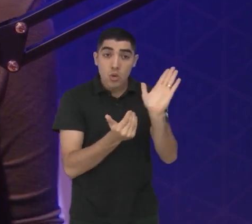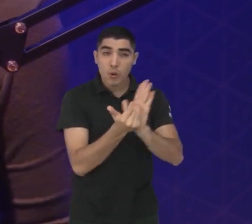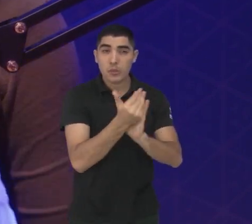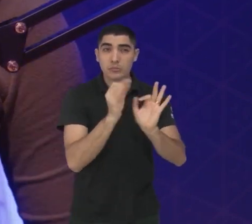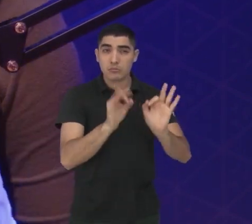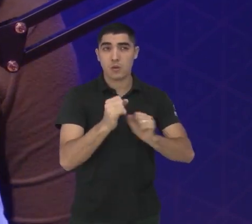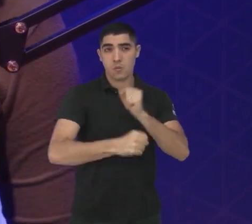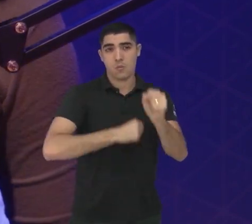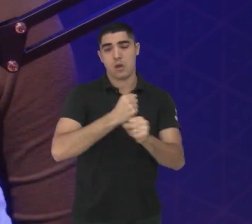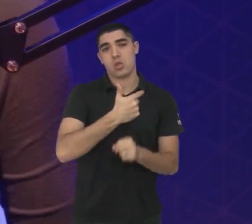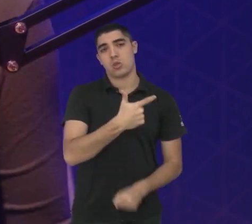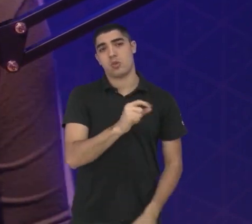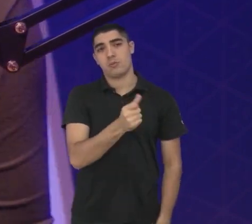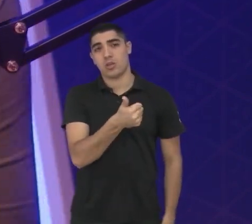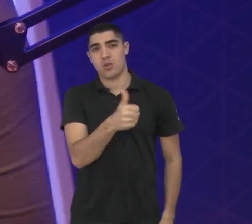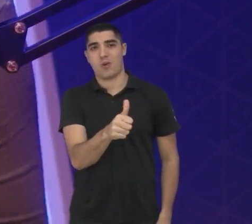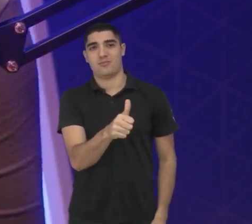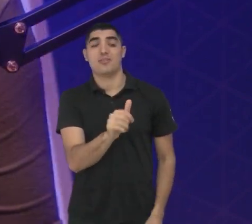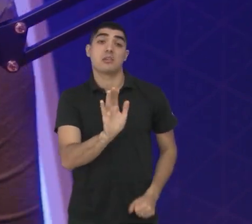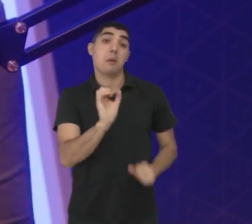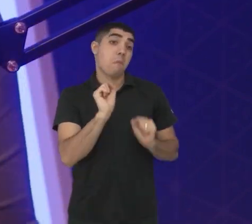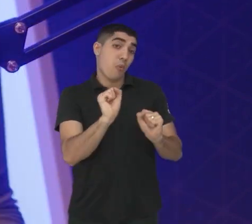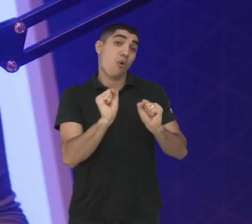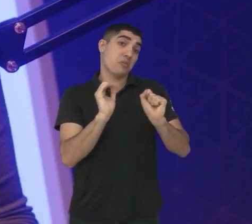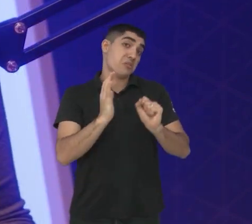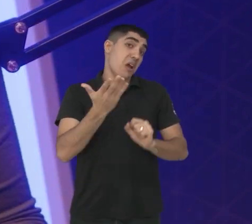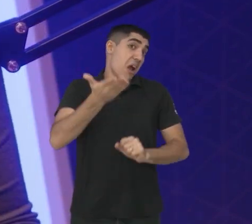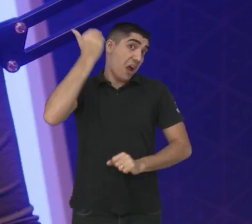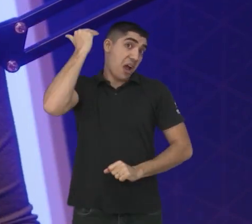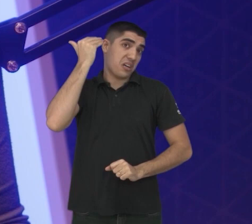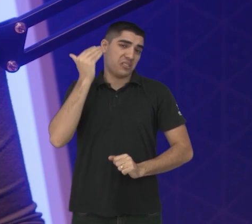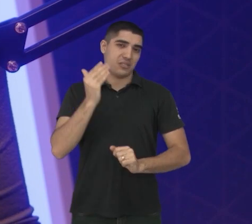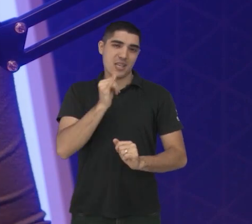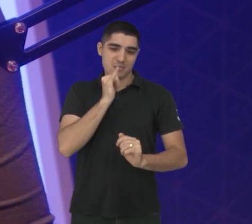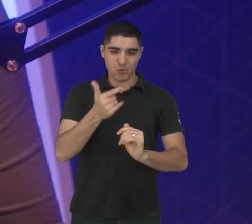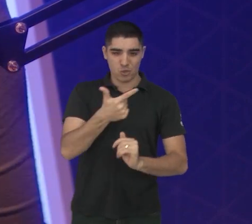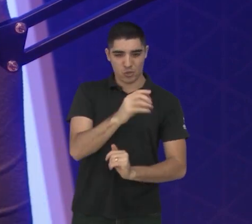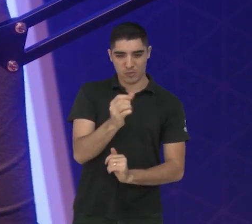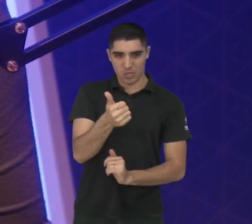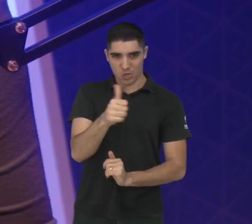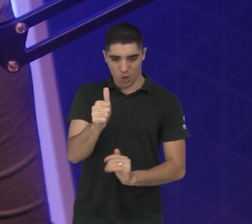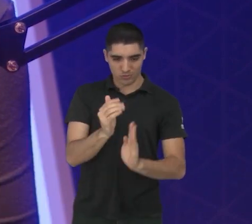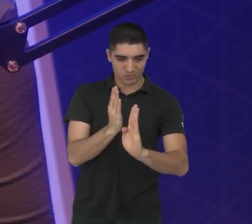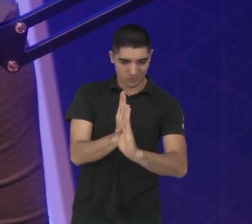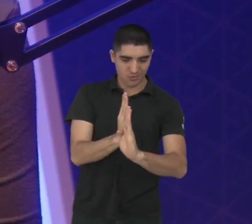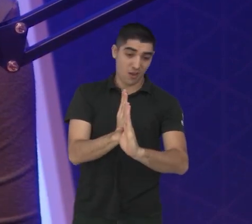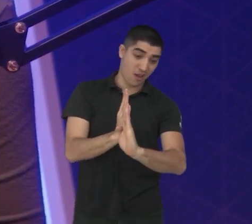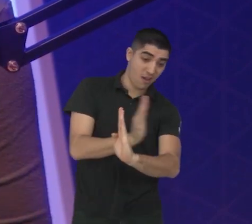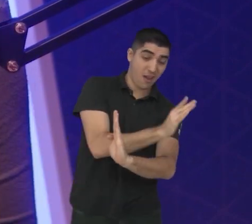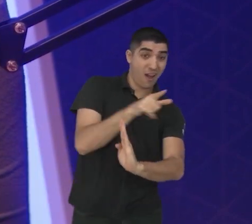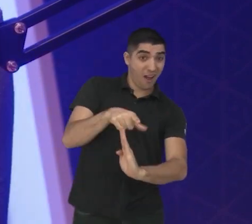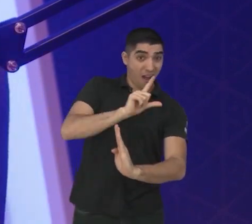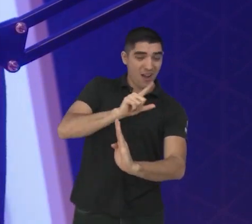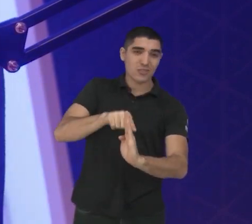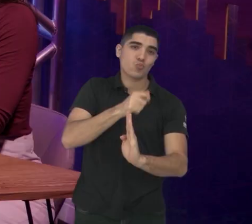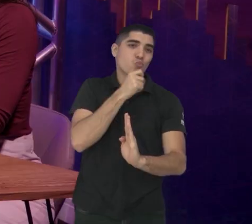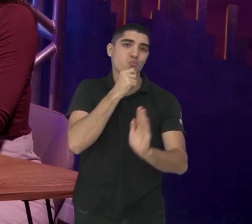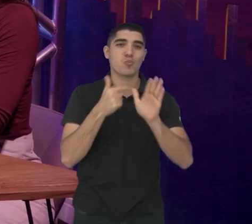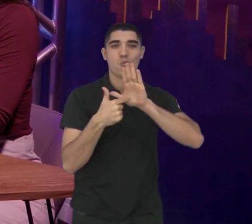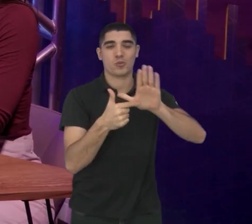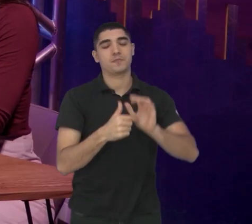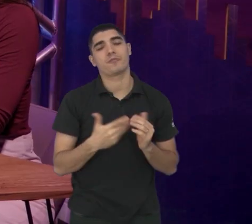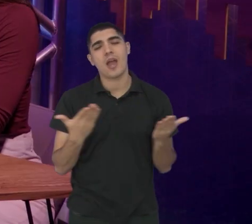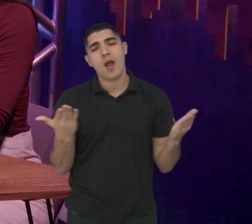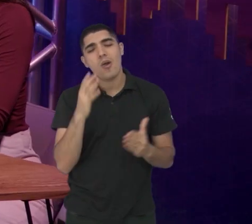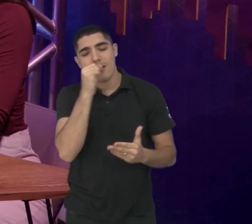ser registrados no ano de 2011. Então pode ser que antes disso a gente tenha tido também outros números, mas que não entraram nesse registro. E